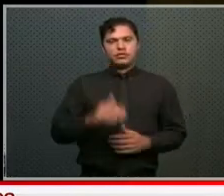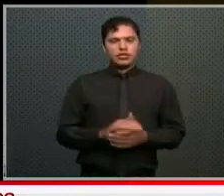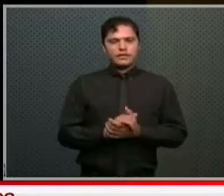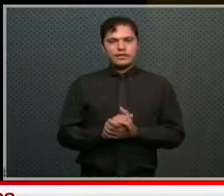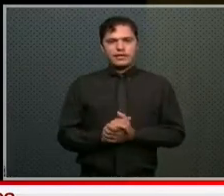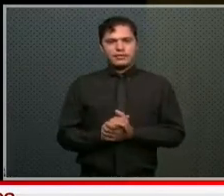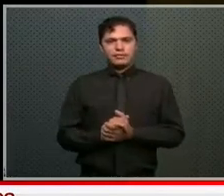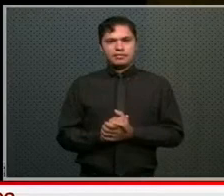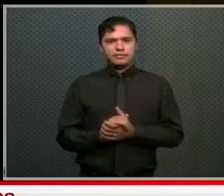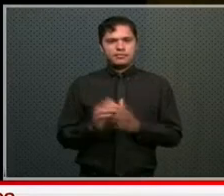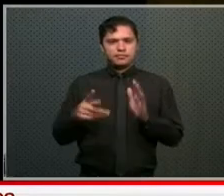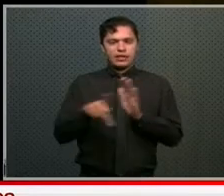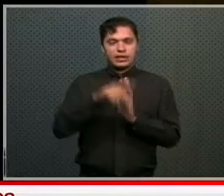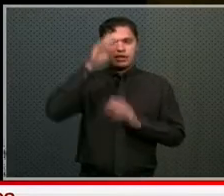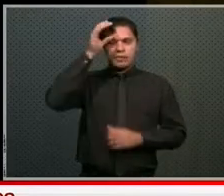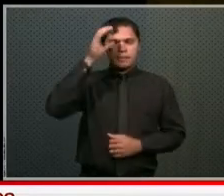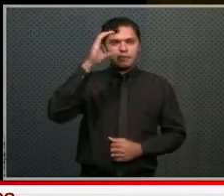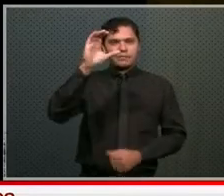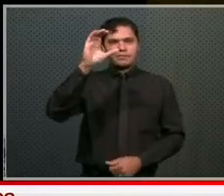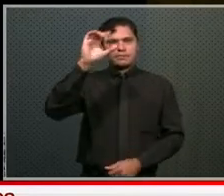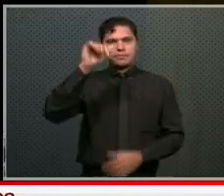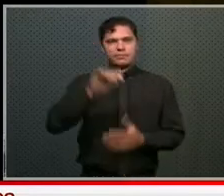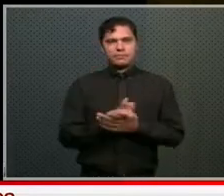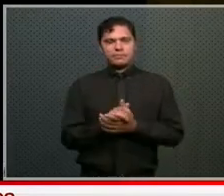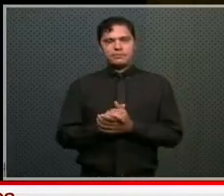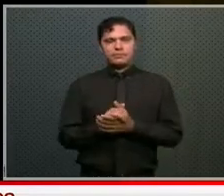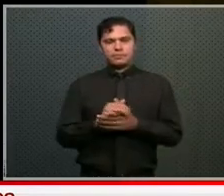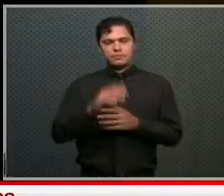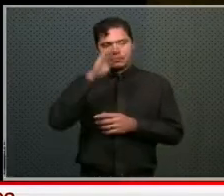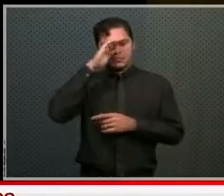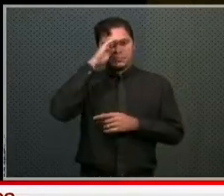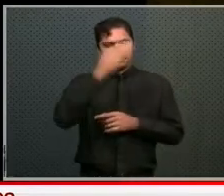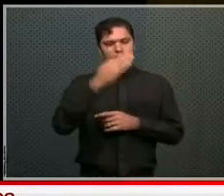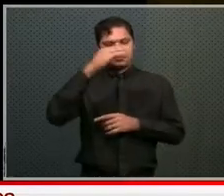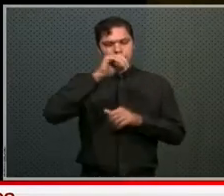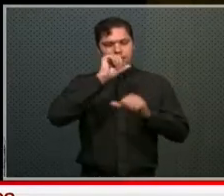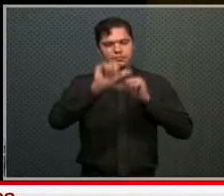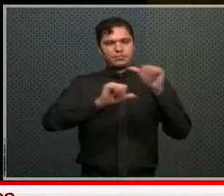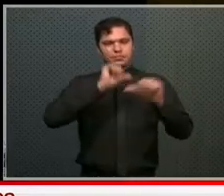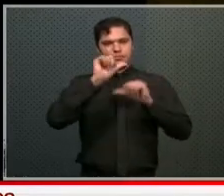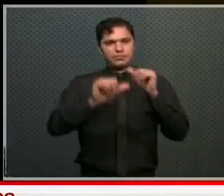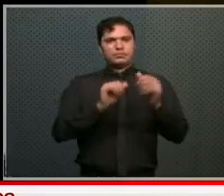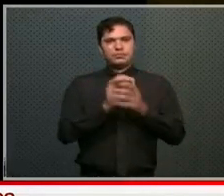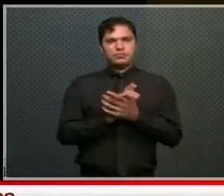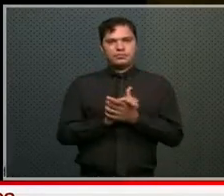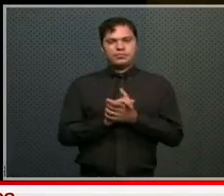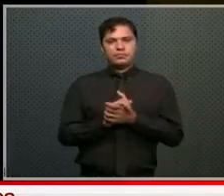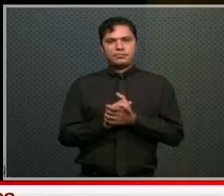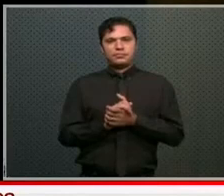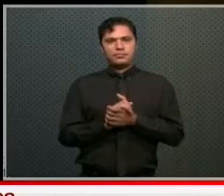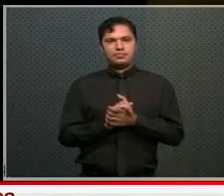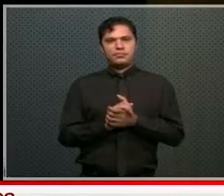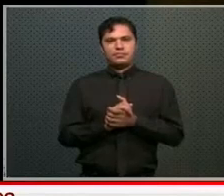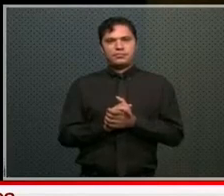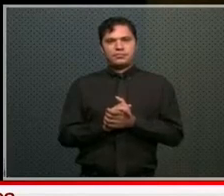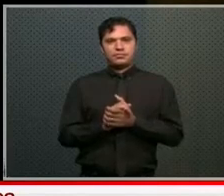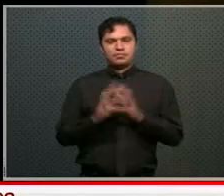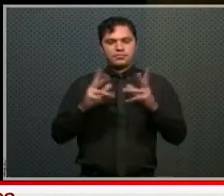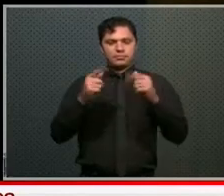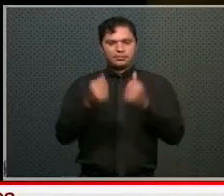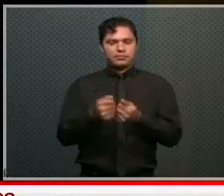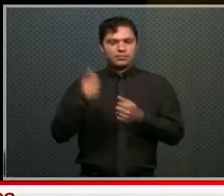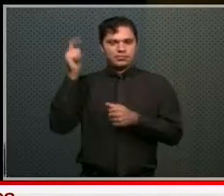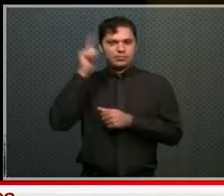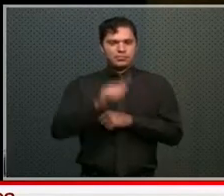cuja ciência seja o Pilar principal dessa transformação em todas essas conquistas